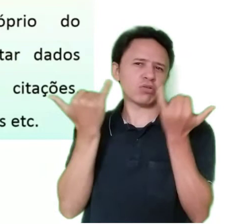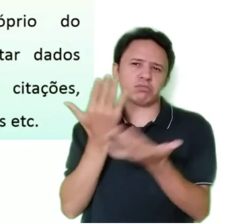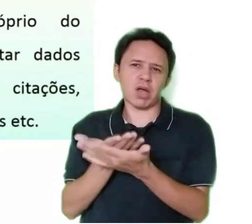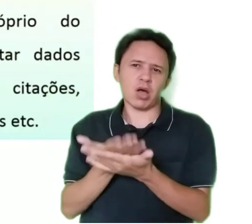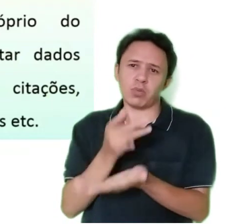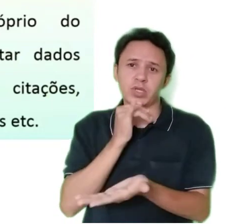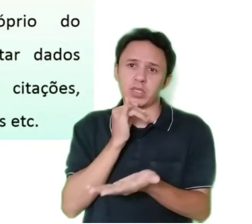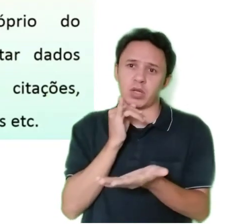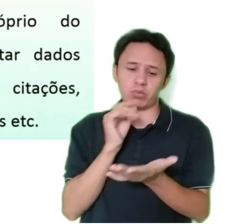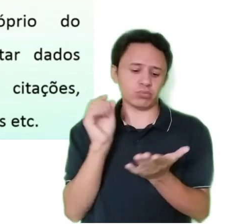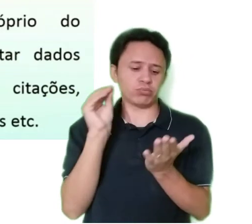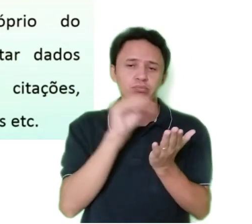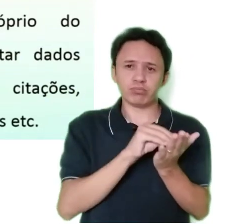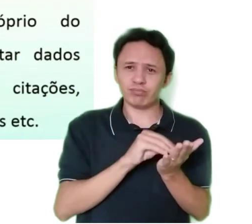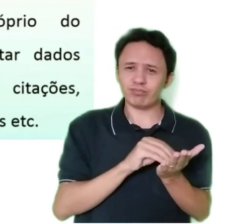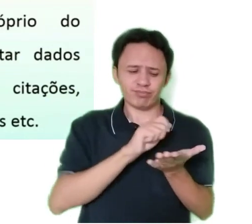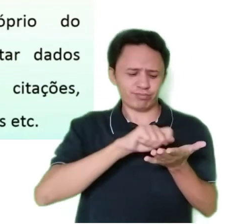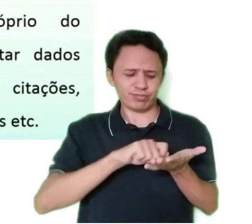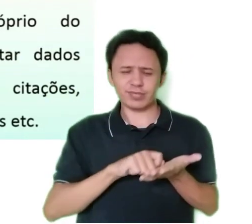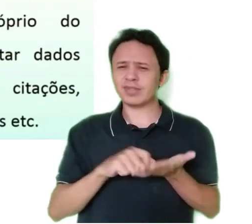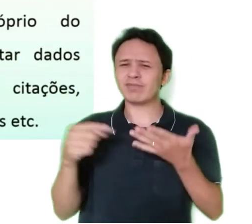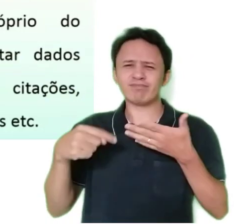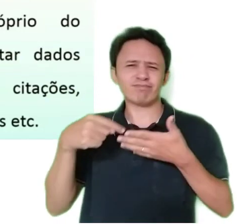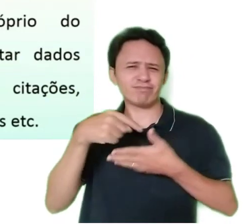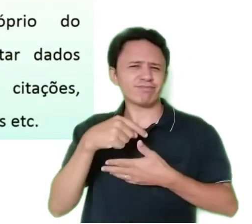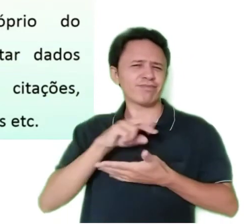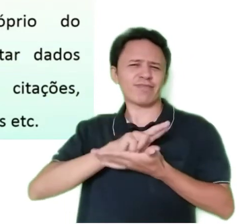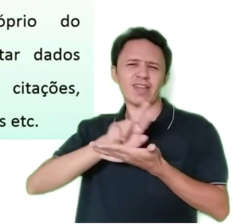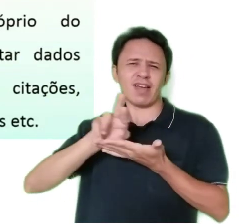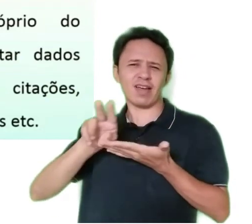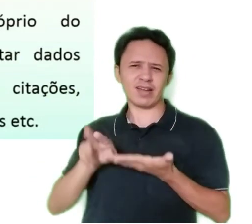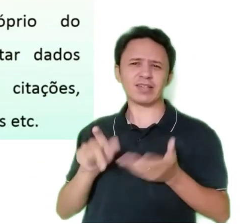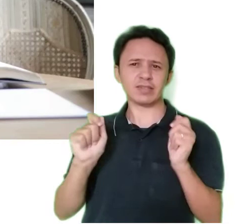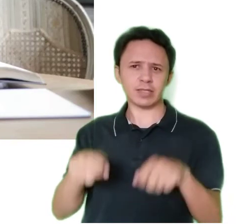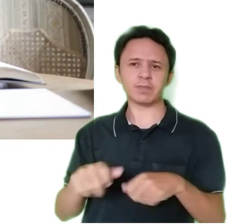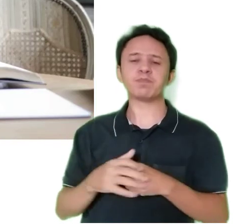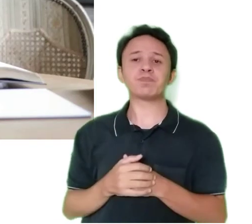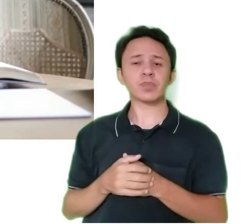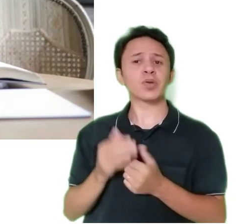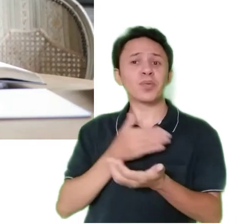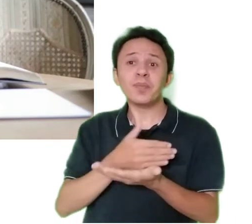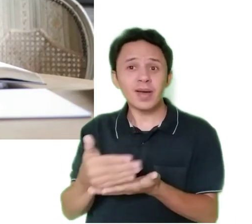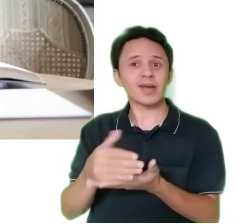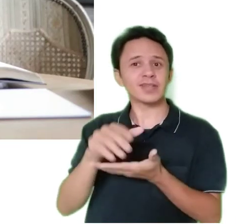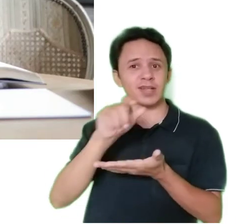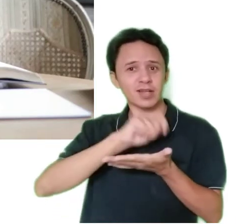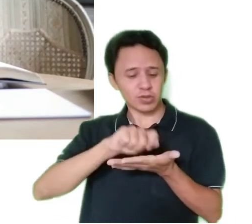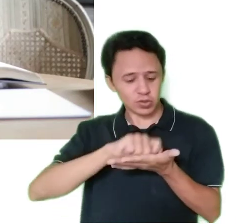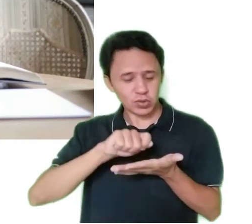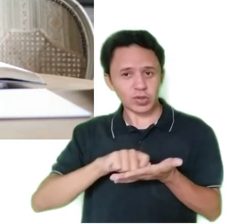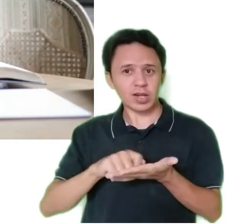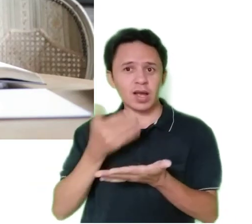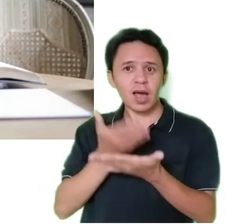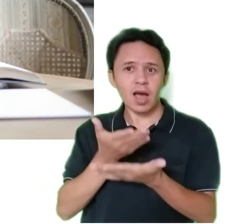aula, por exemplo. Tem várias possibilidades. Passe a tomar nota,